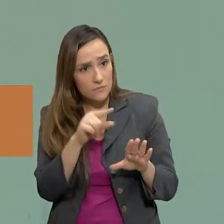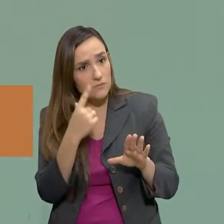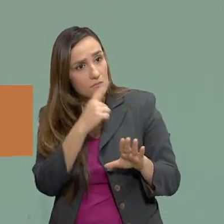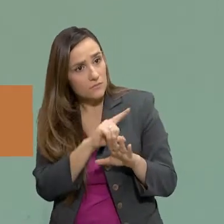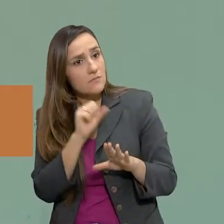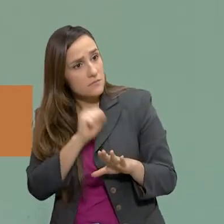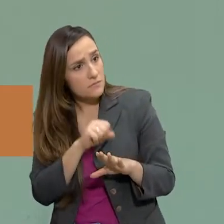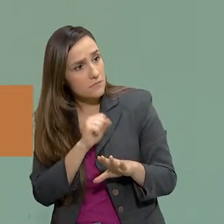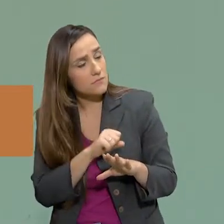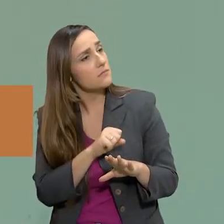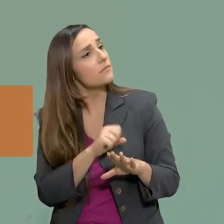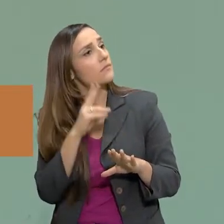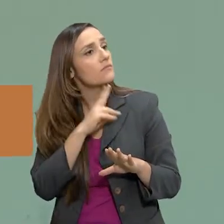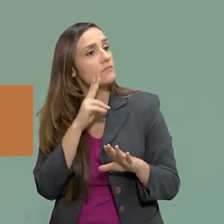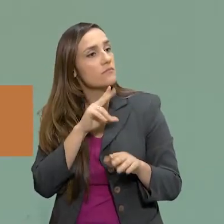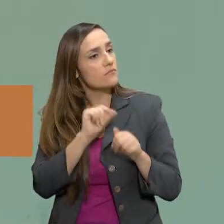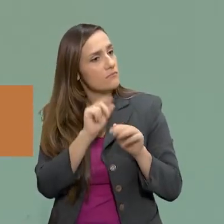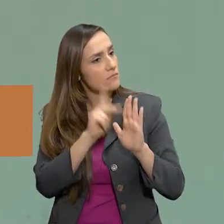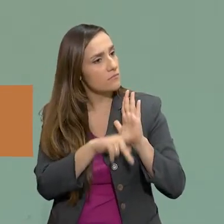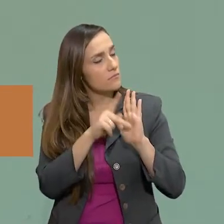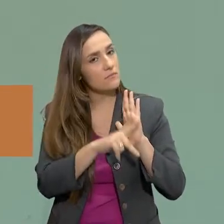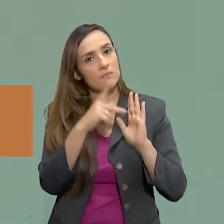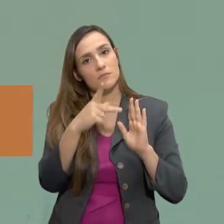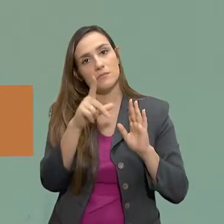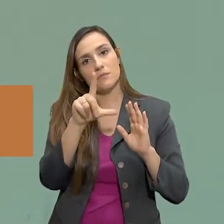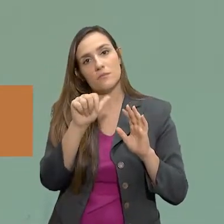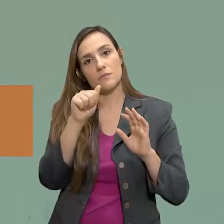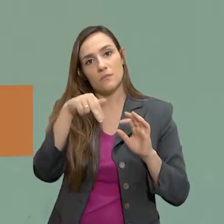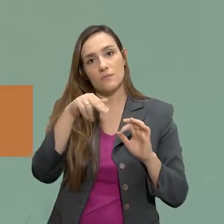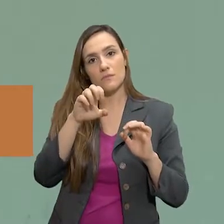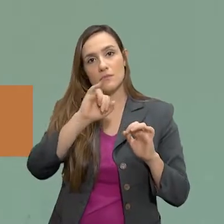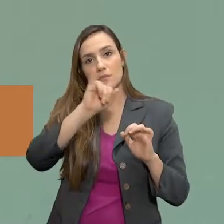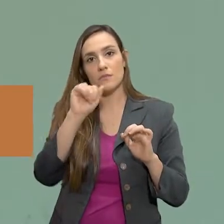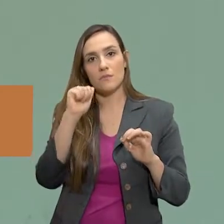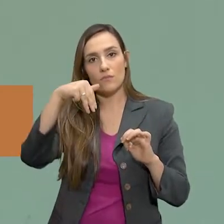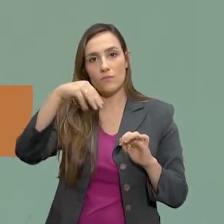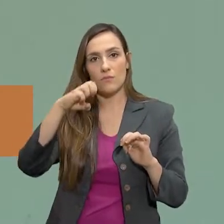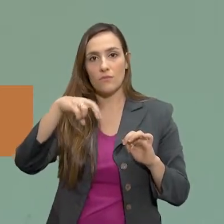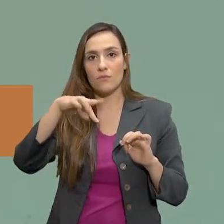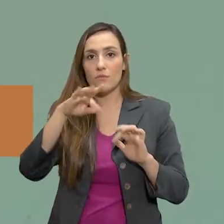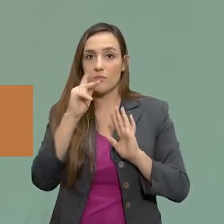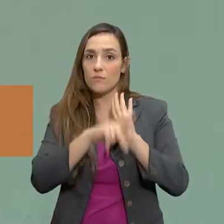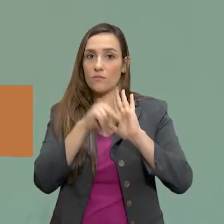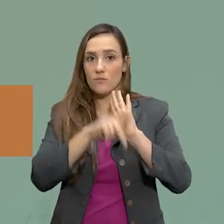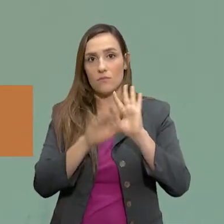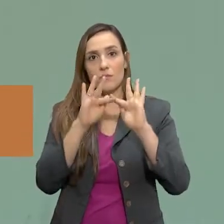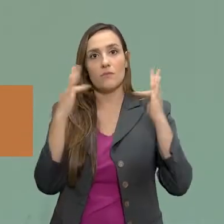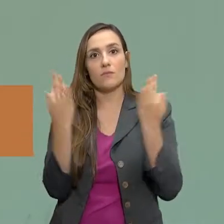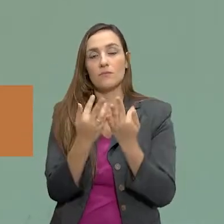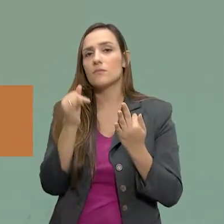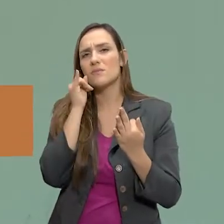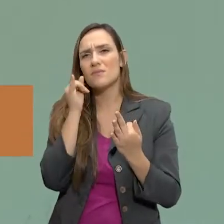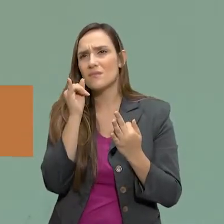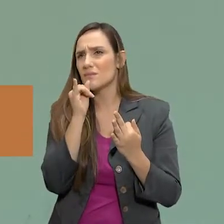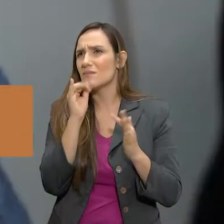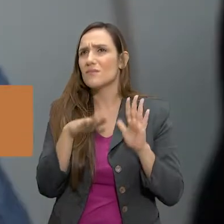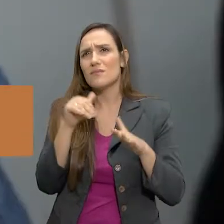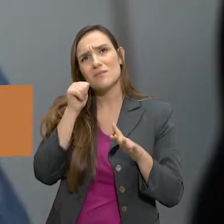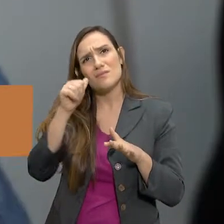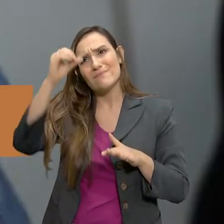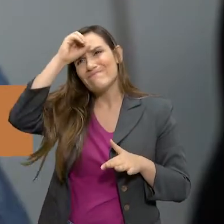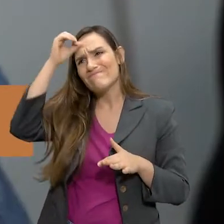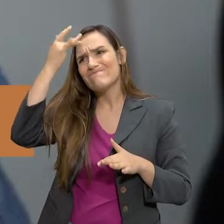se inserir adequadamente no planejamento familiar. A gente tem recebido muitas dúvidas das mulheres nesse sentido, elas têm